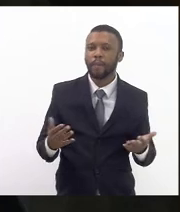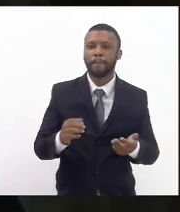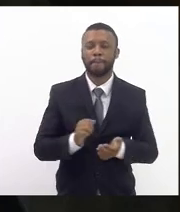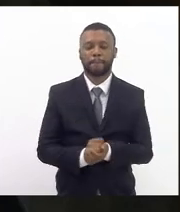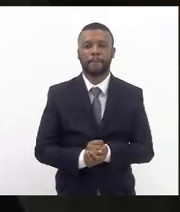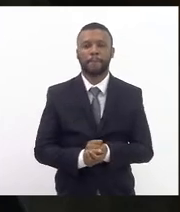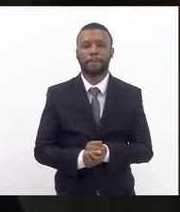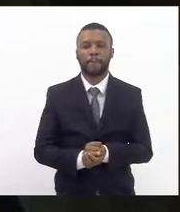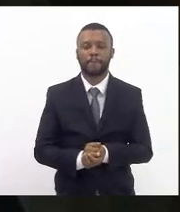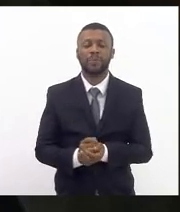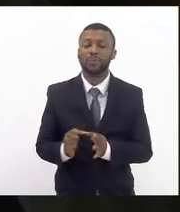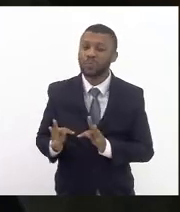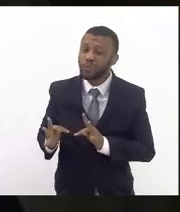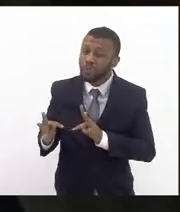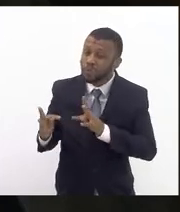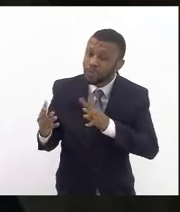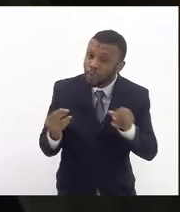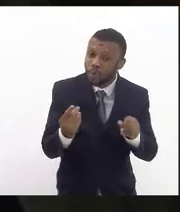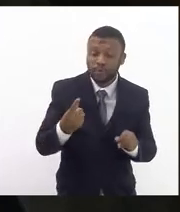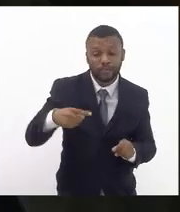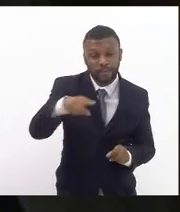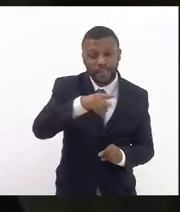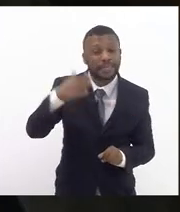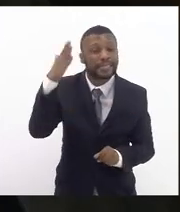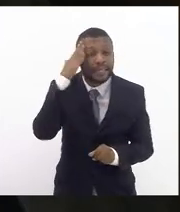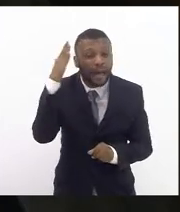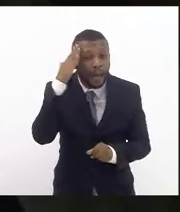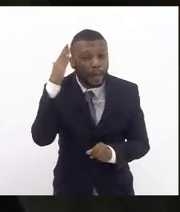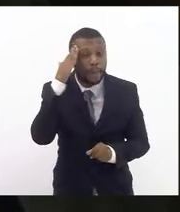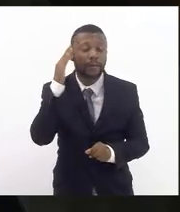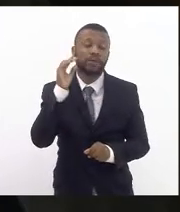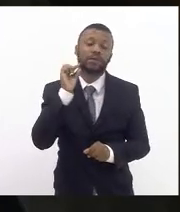todos sabem que